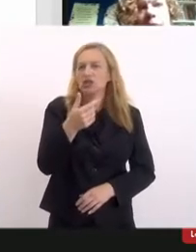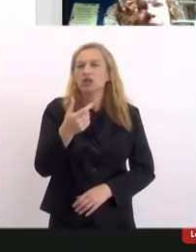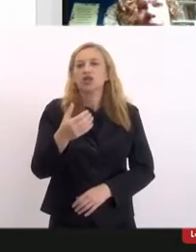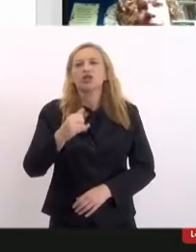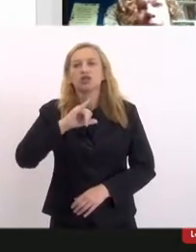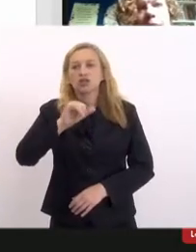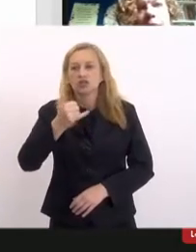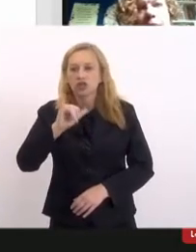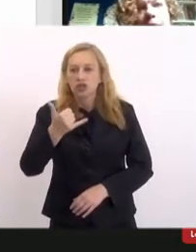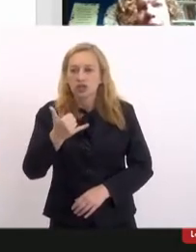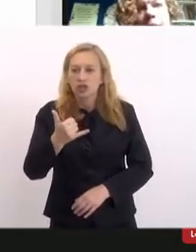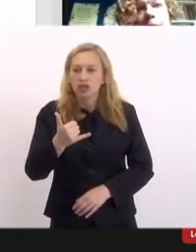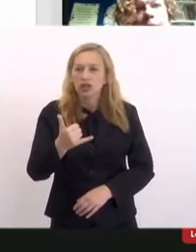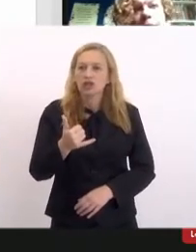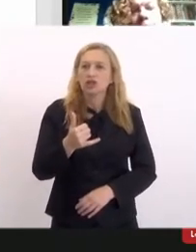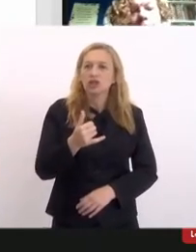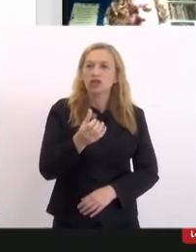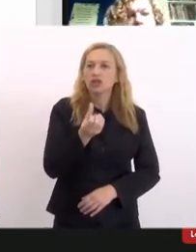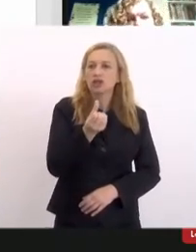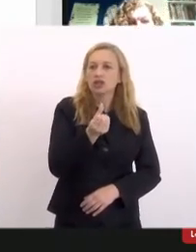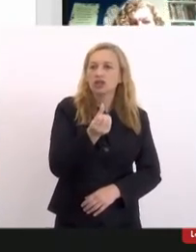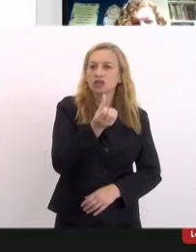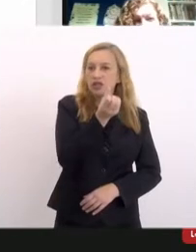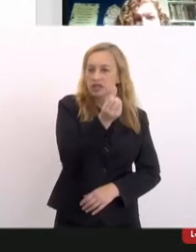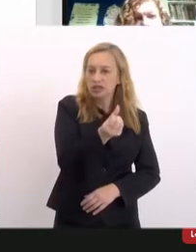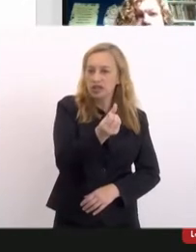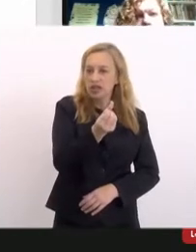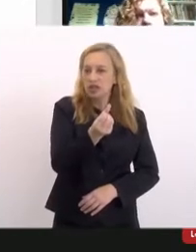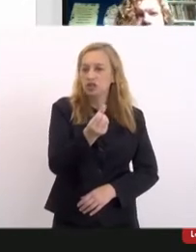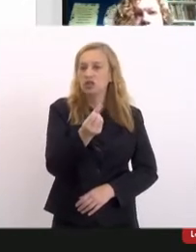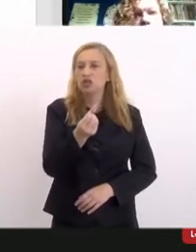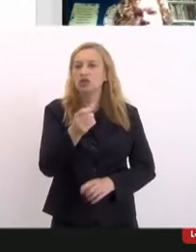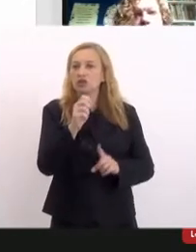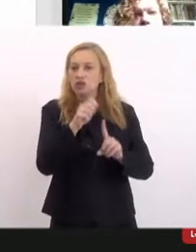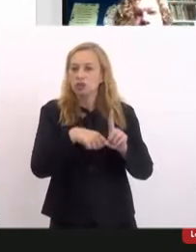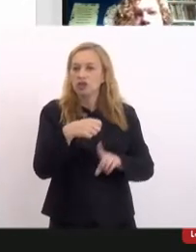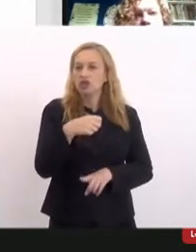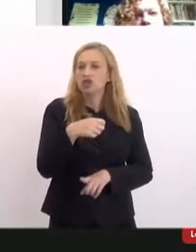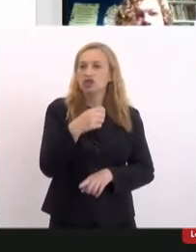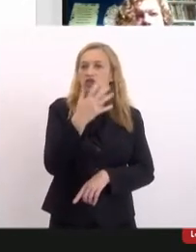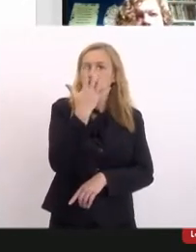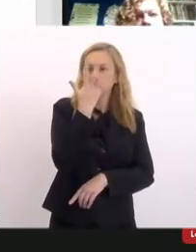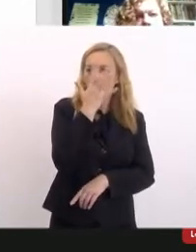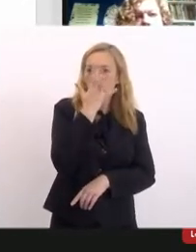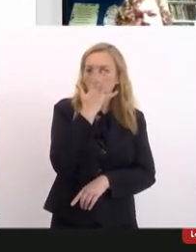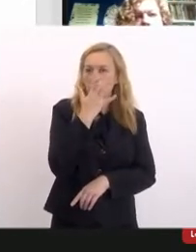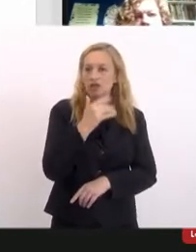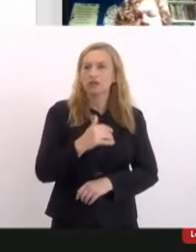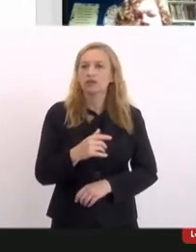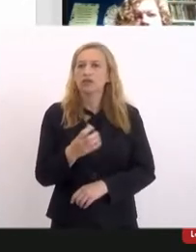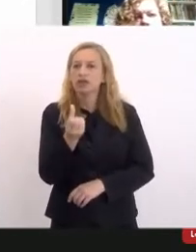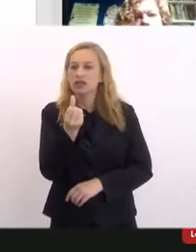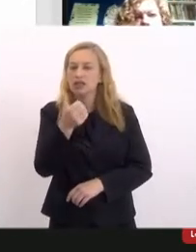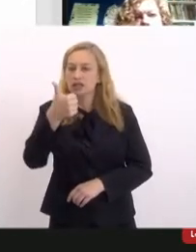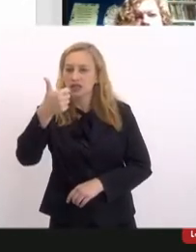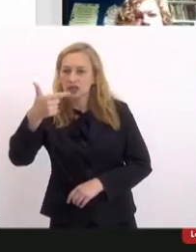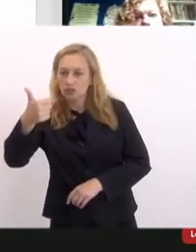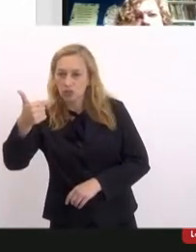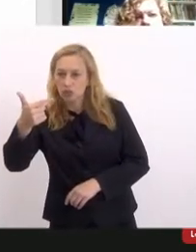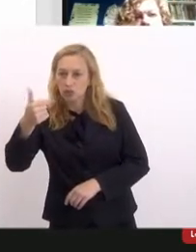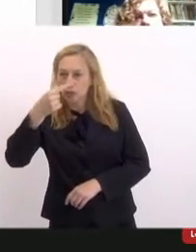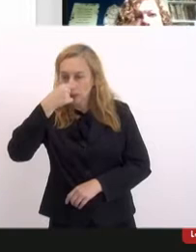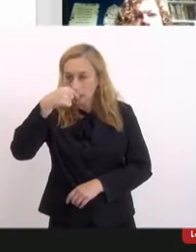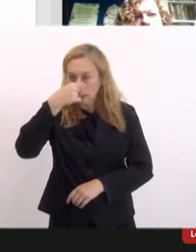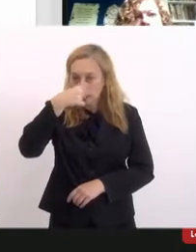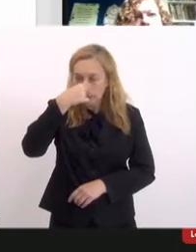4.089 atendimentos, no dia 6, 612 casos, 612 atendimentos por síndrome gripal nas UPAs. Então, é